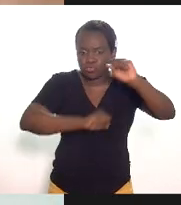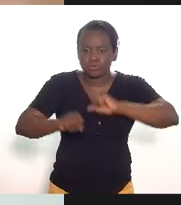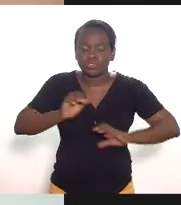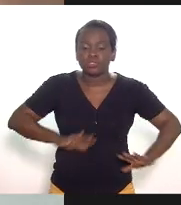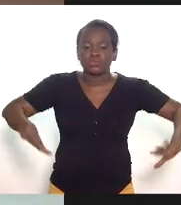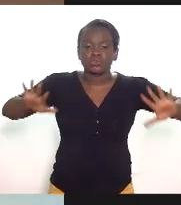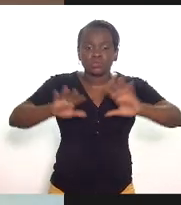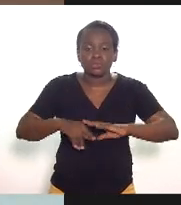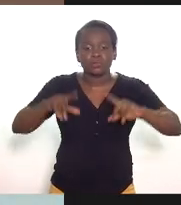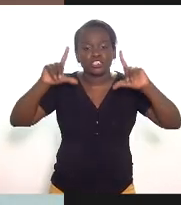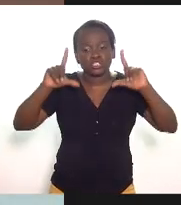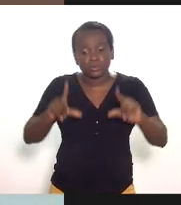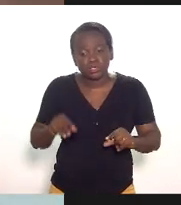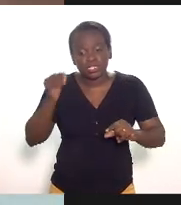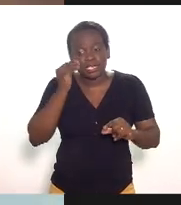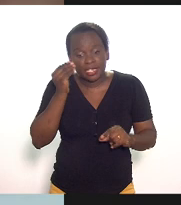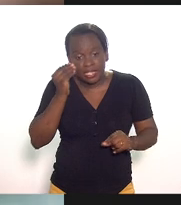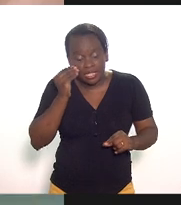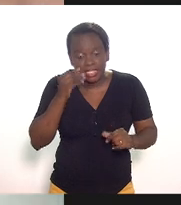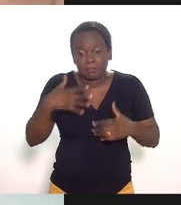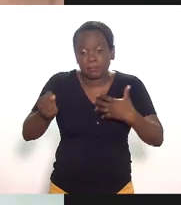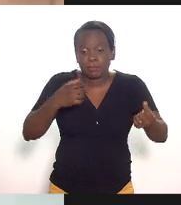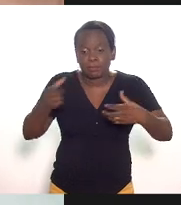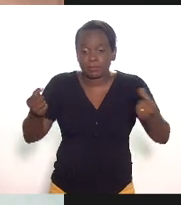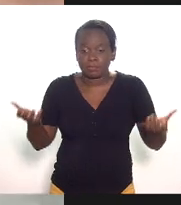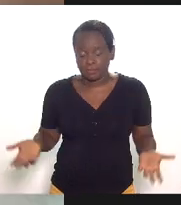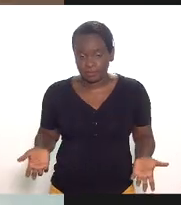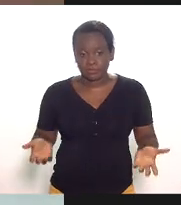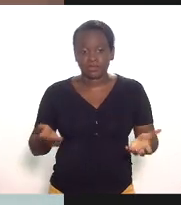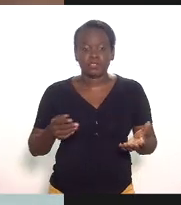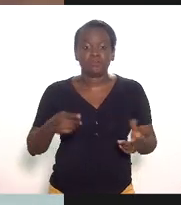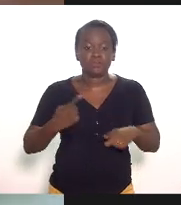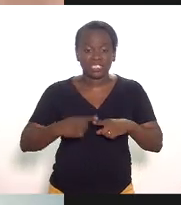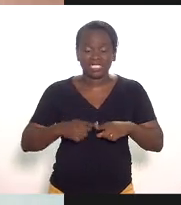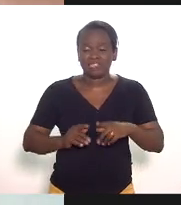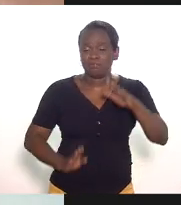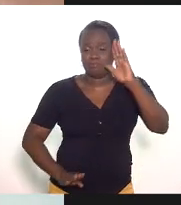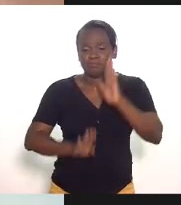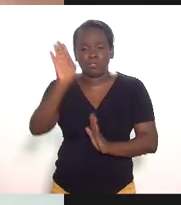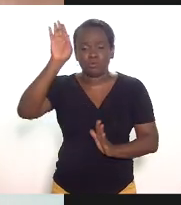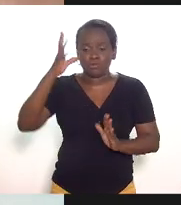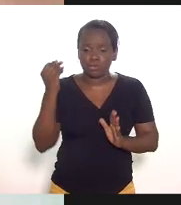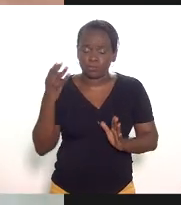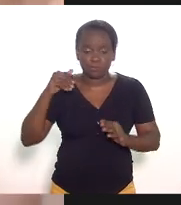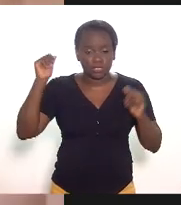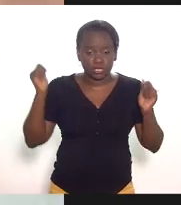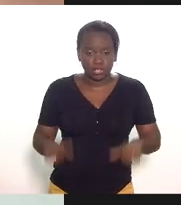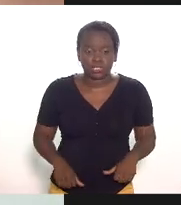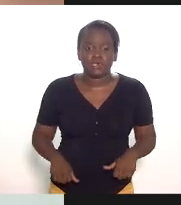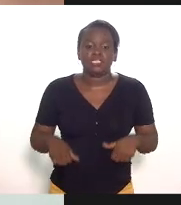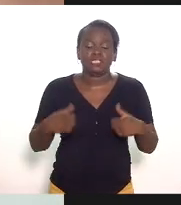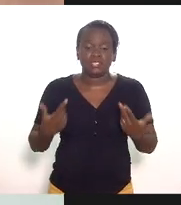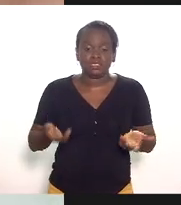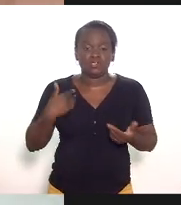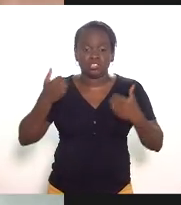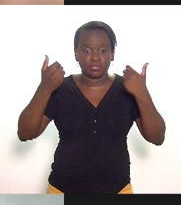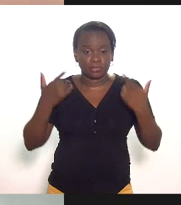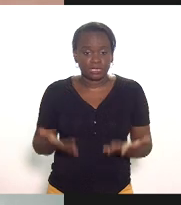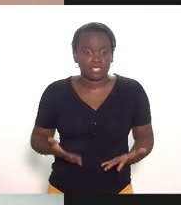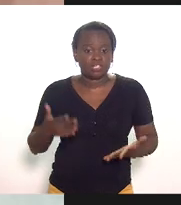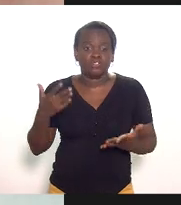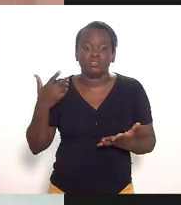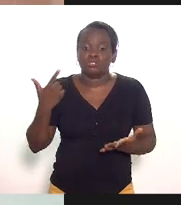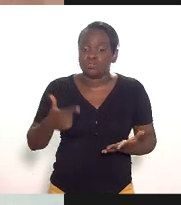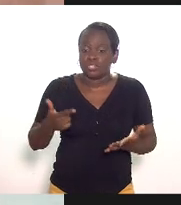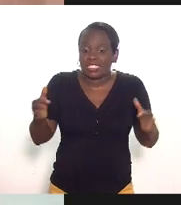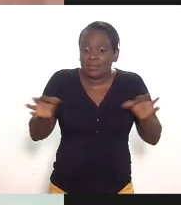tentar diminuir um pouco o índice de contaminação, que a contaminação está altíssima. E esse vírus, como eu disse, não vai terminar nem